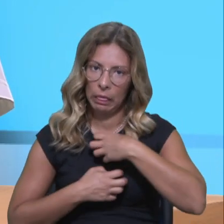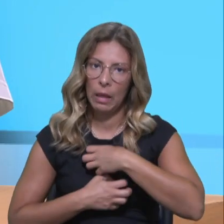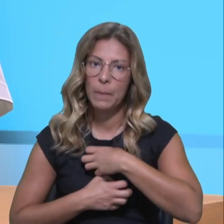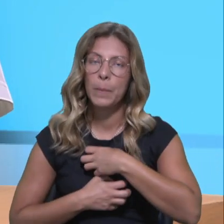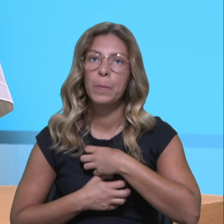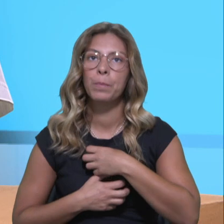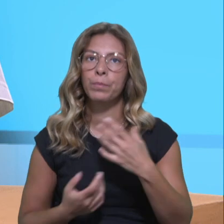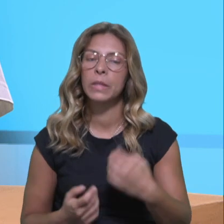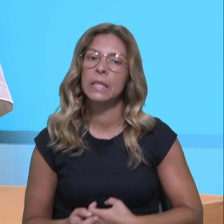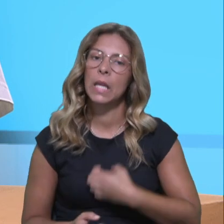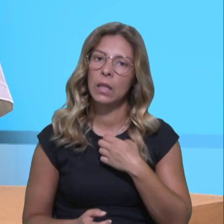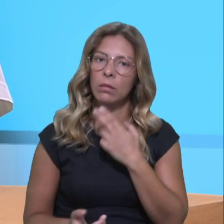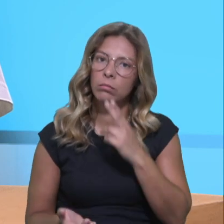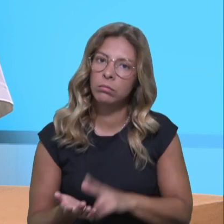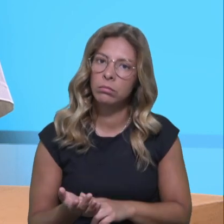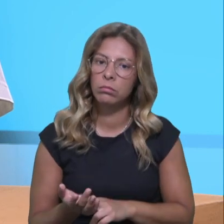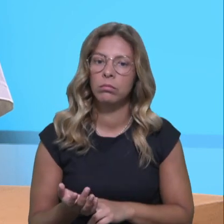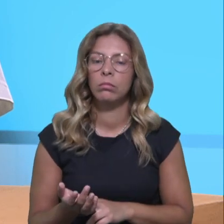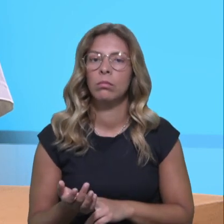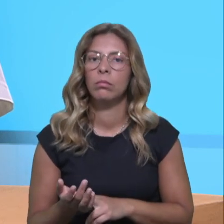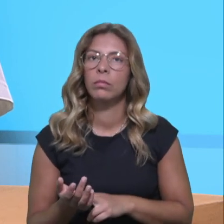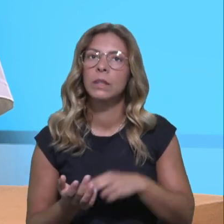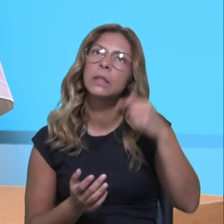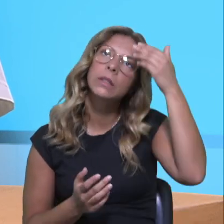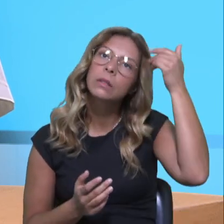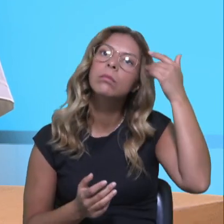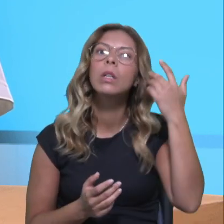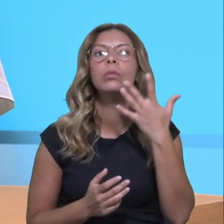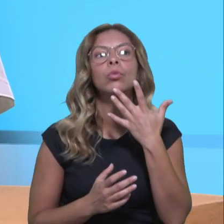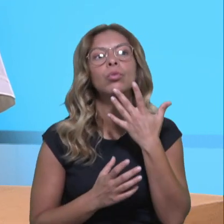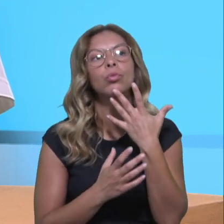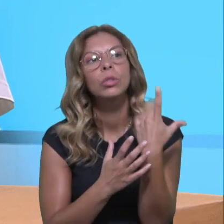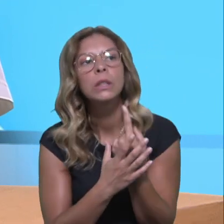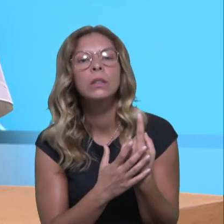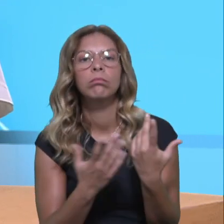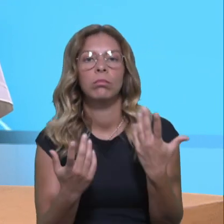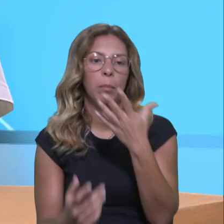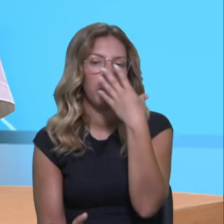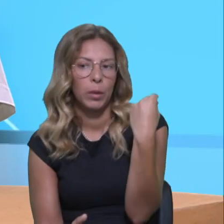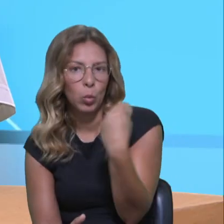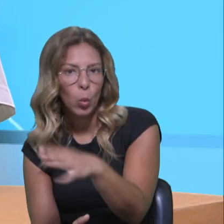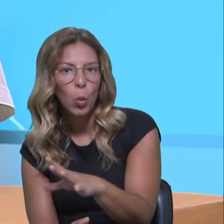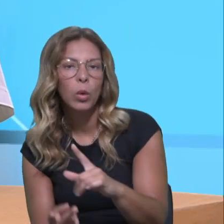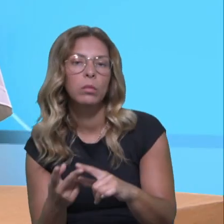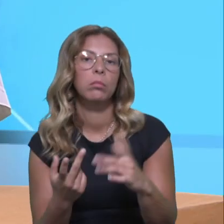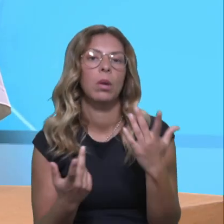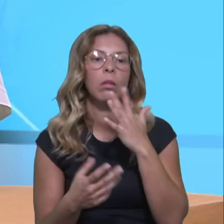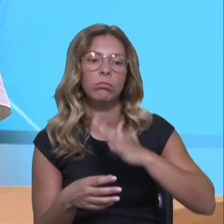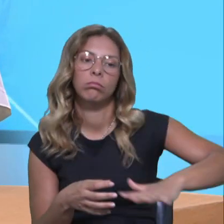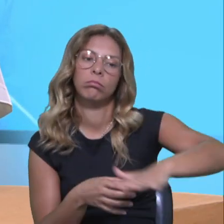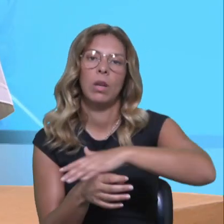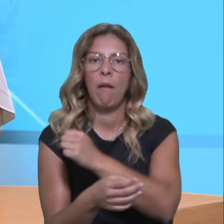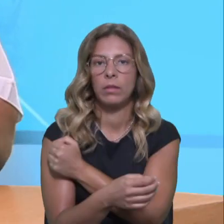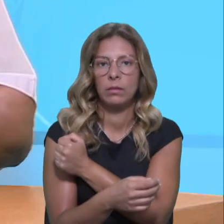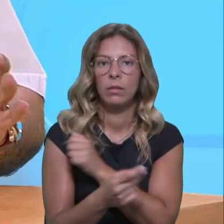facto muitos idosos viverem numa profunda solidão, num profundo abandono. E nos diversos setores, não só nas suas casas, mas muitas vezes até nos